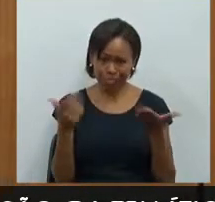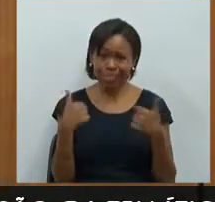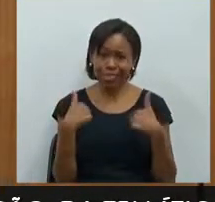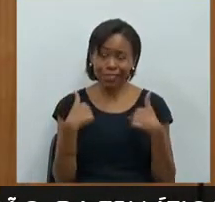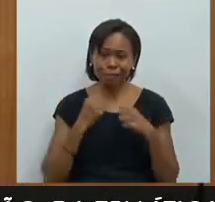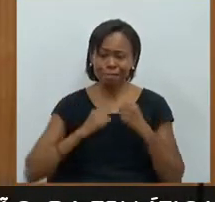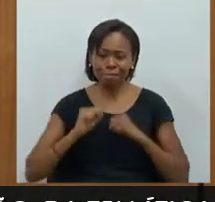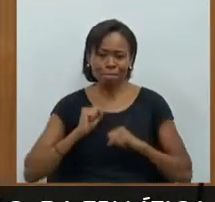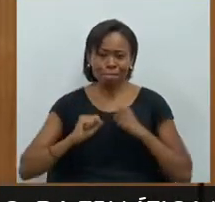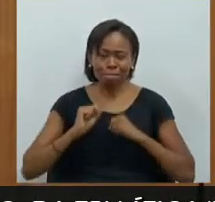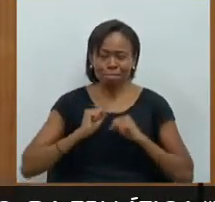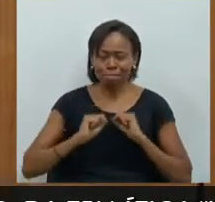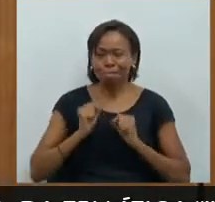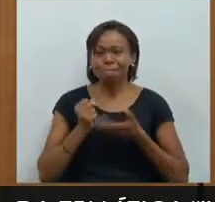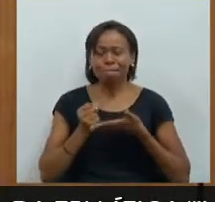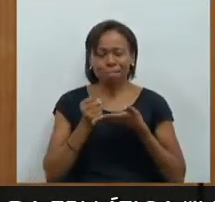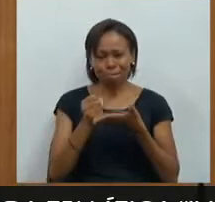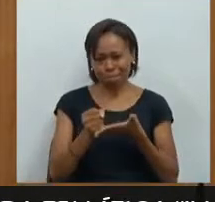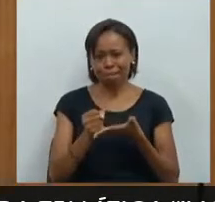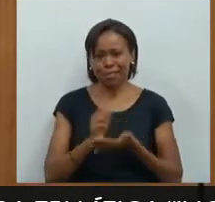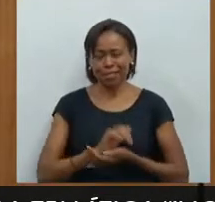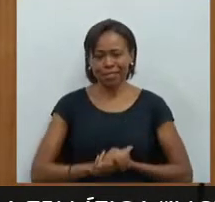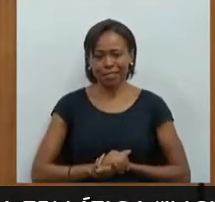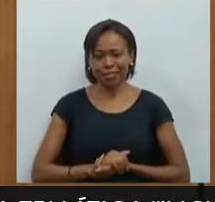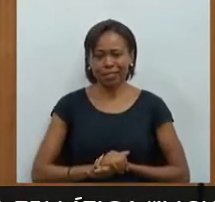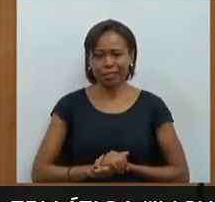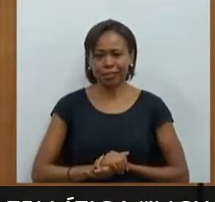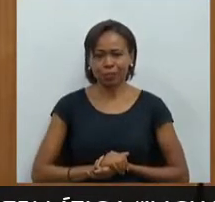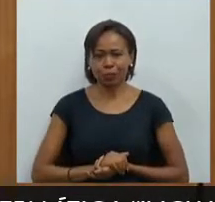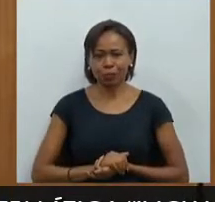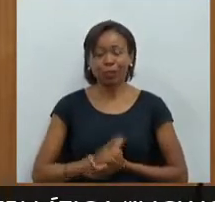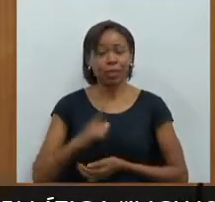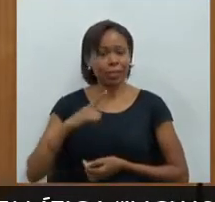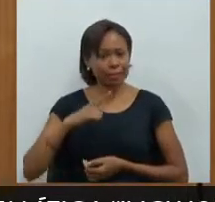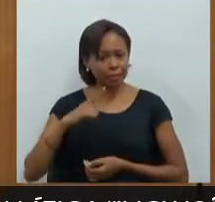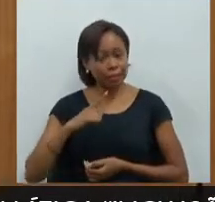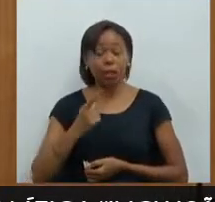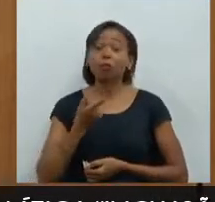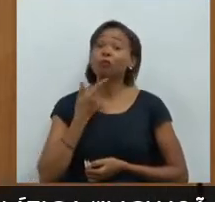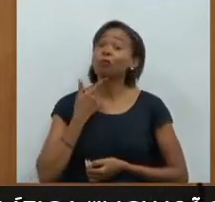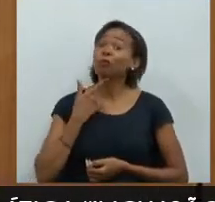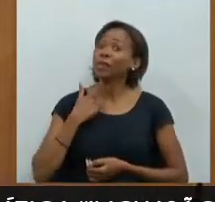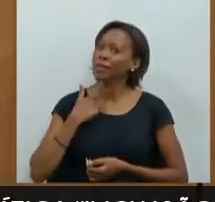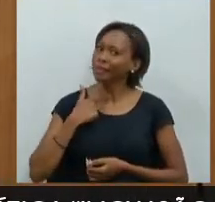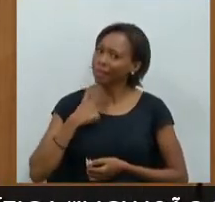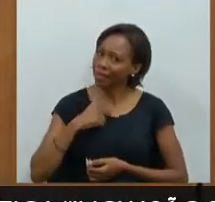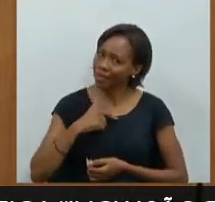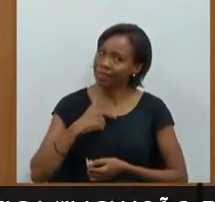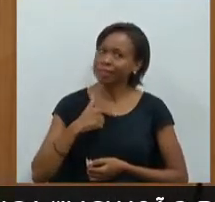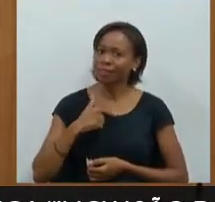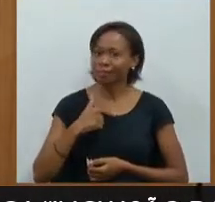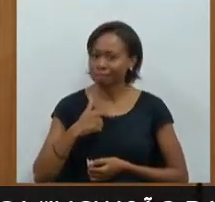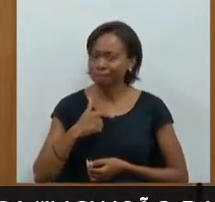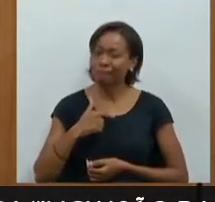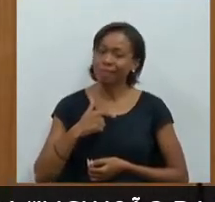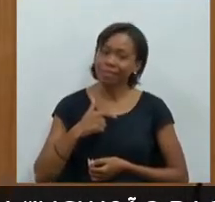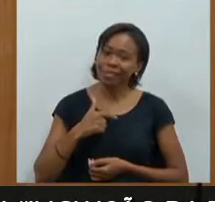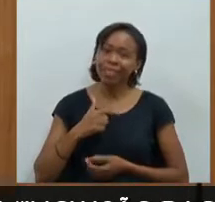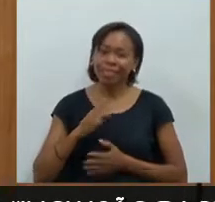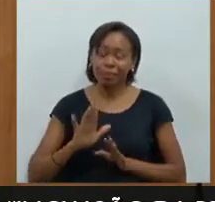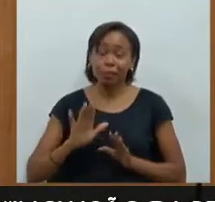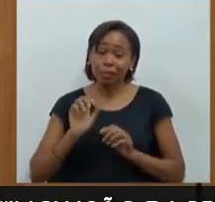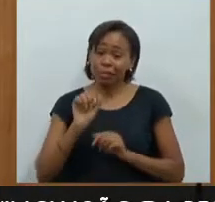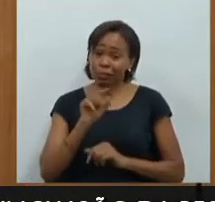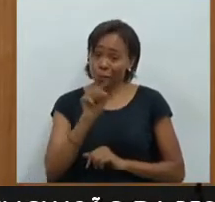ansioso para poder ajudar de alguma forma. Tá certo? Temos vontade, óbvio que não é tudo, mas se vocês